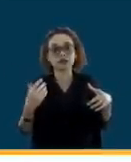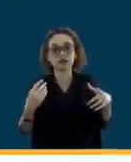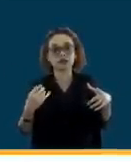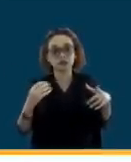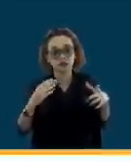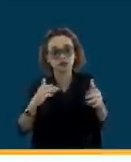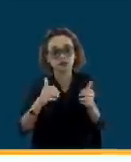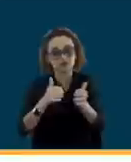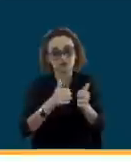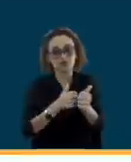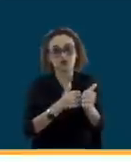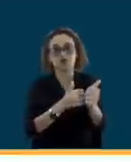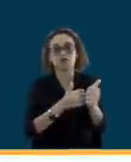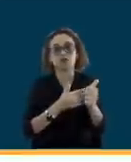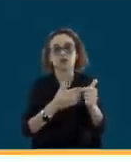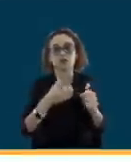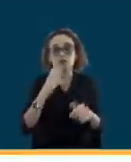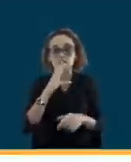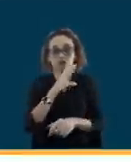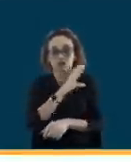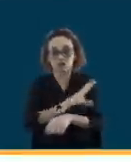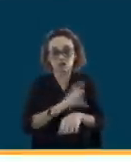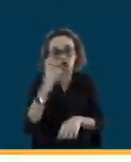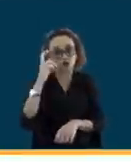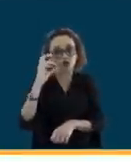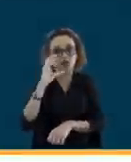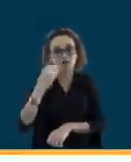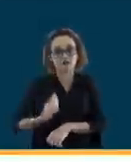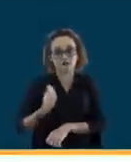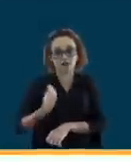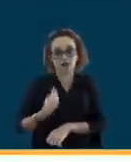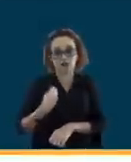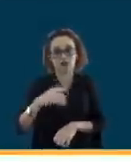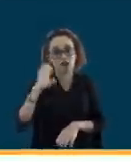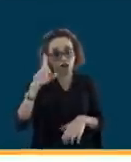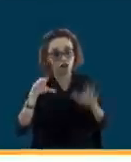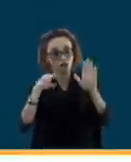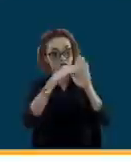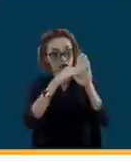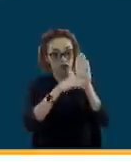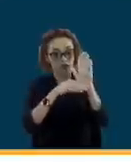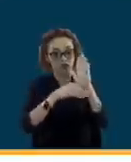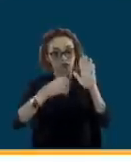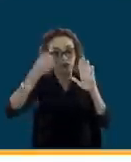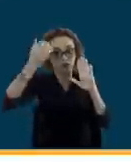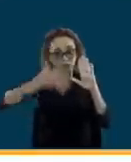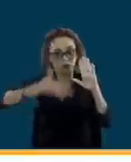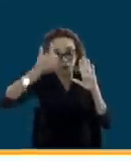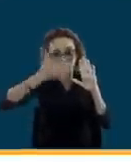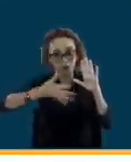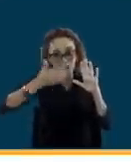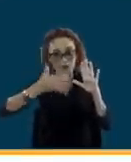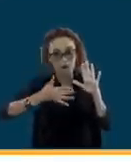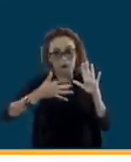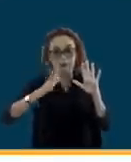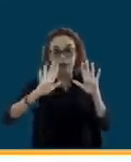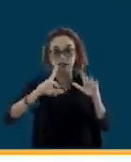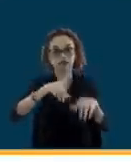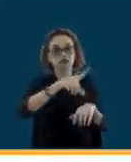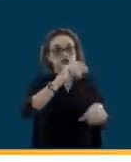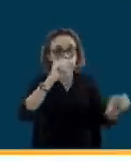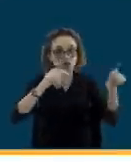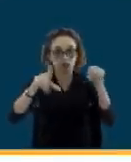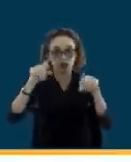que fosse Cultura Viva, era um programa discricionário. Ele vem por seleção, via